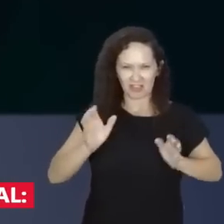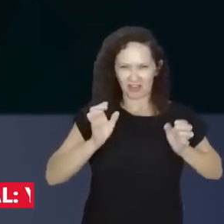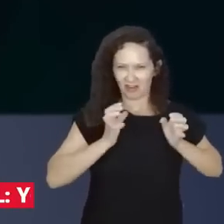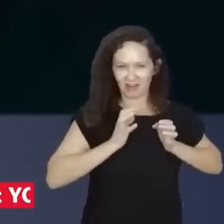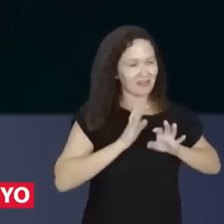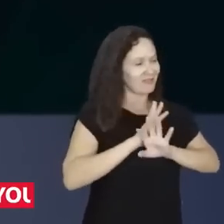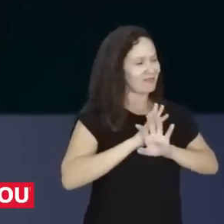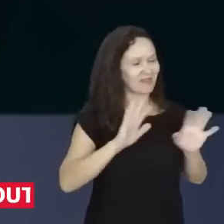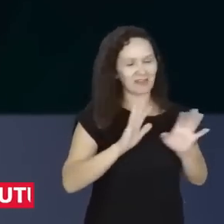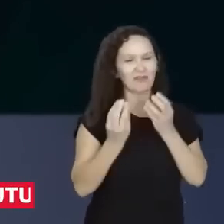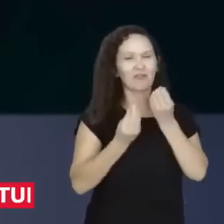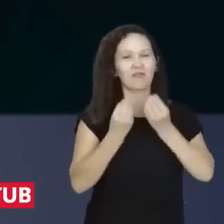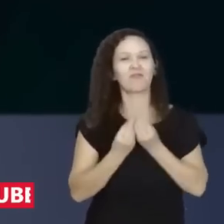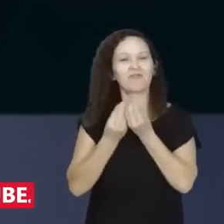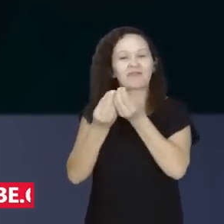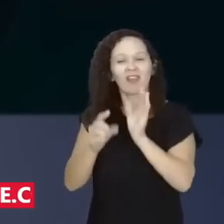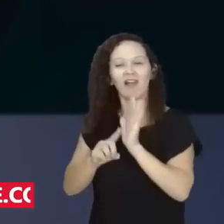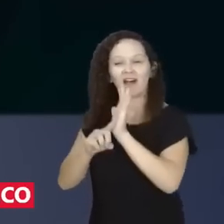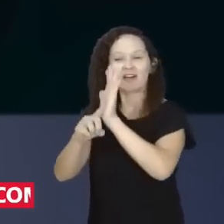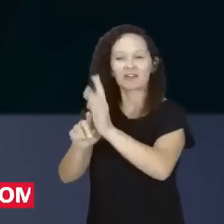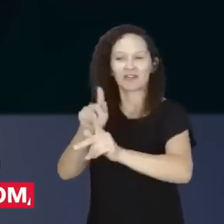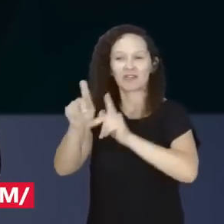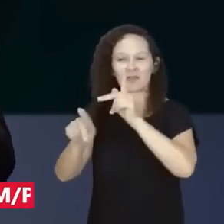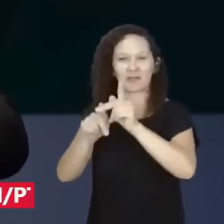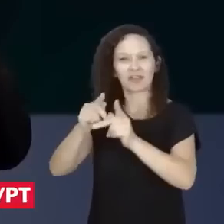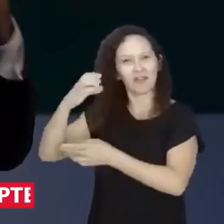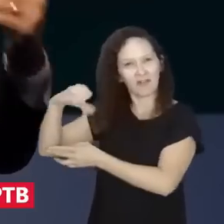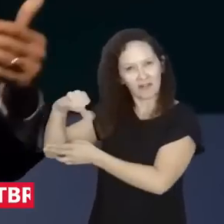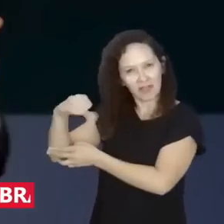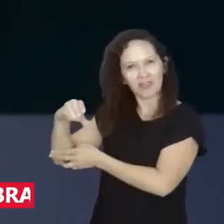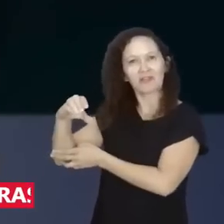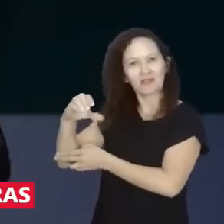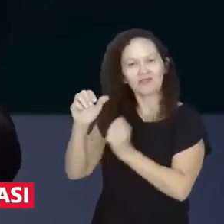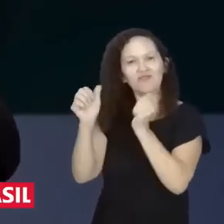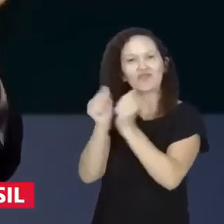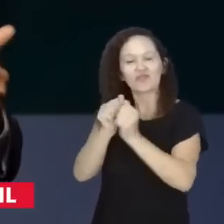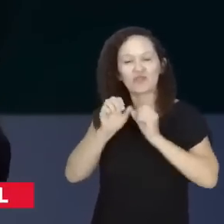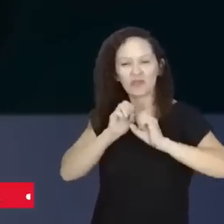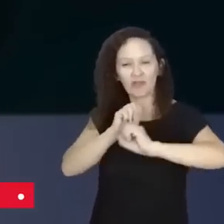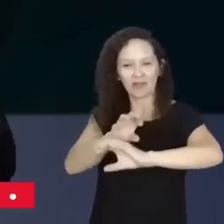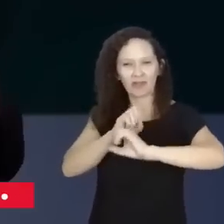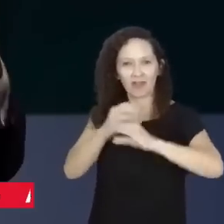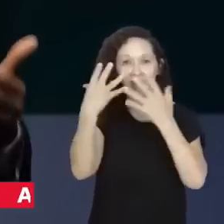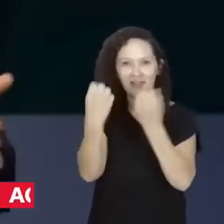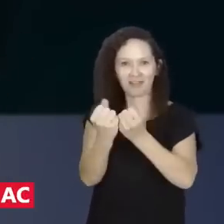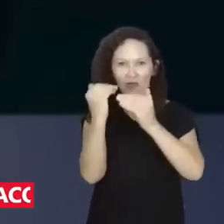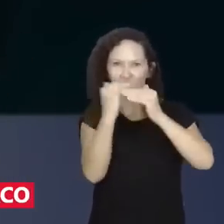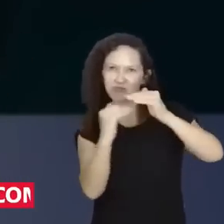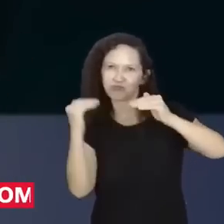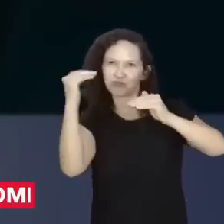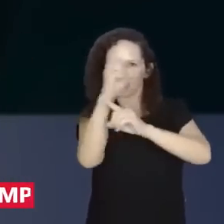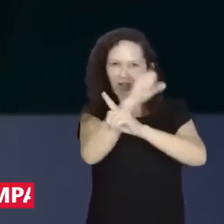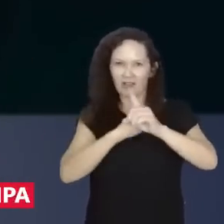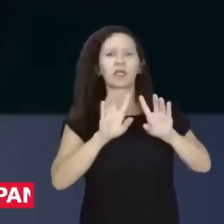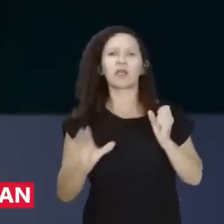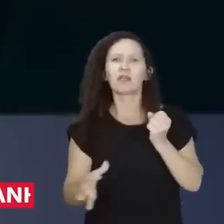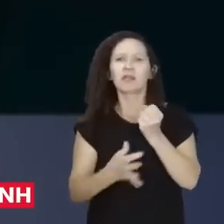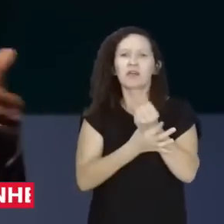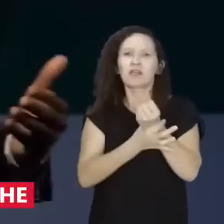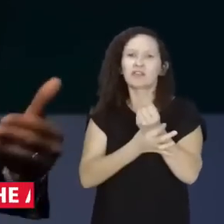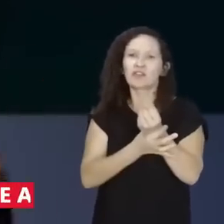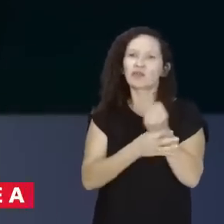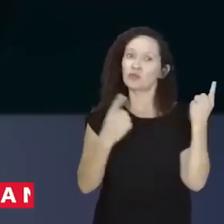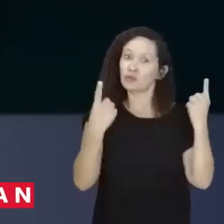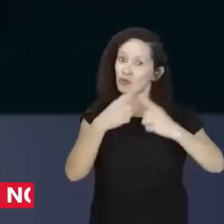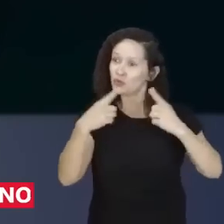mecanismo mais eficaz, junto com a educação, de permitir ascensão social, multiplicação de oportunidades. E tem